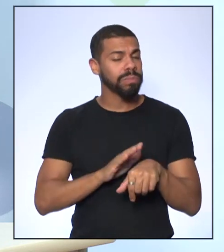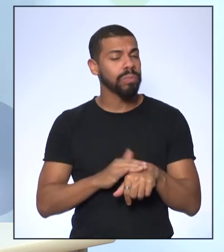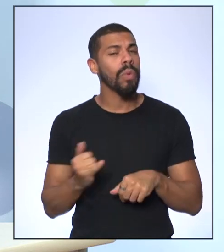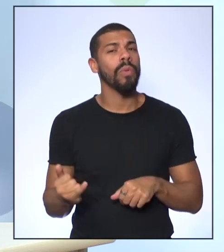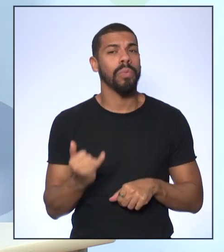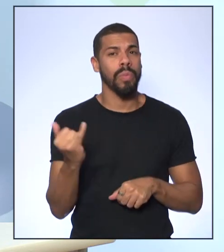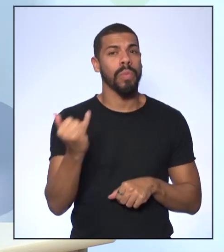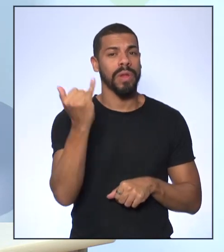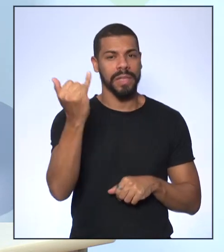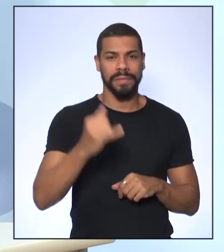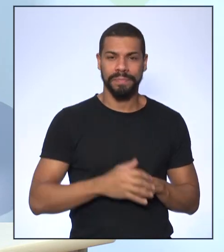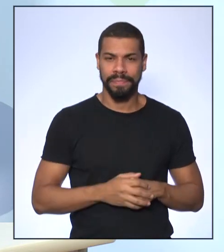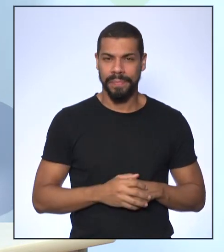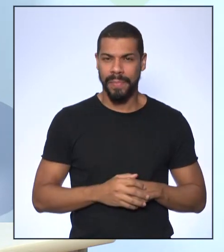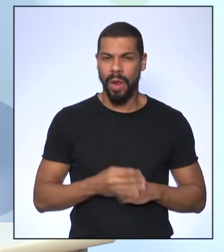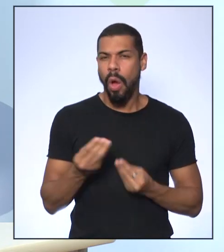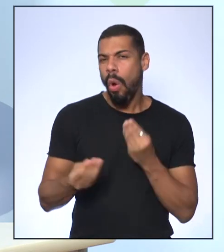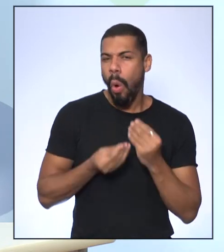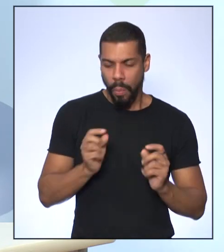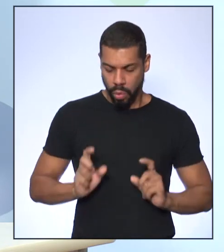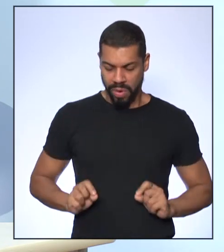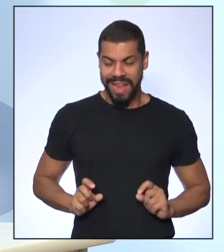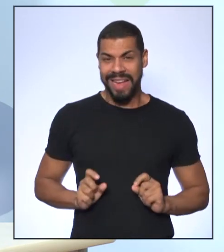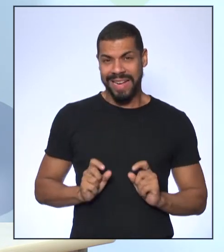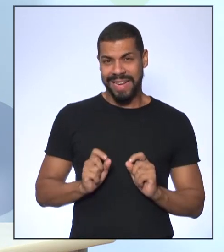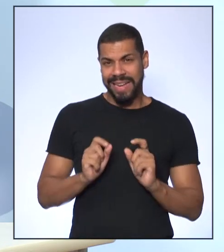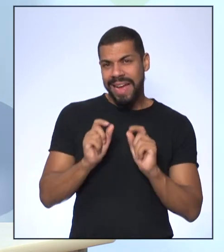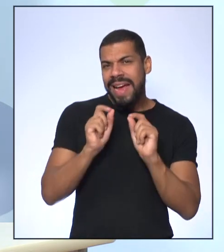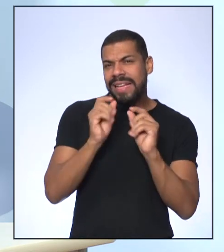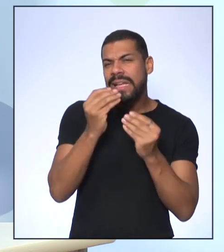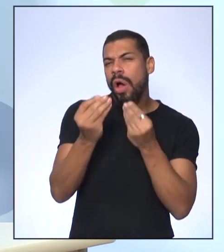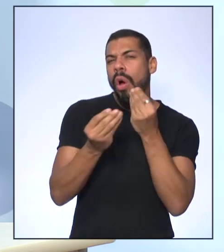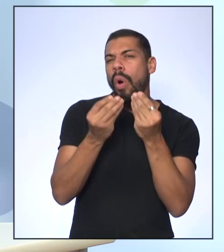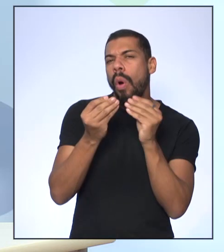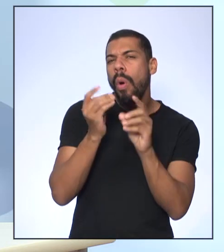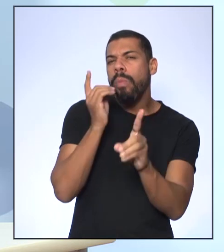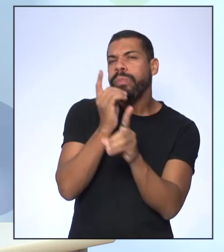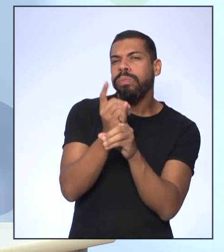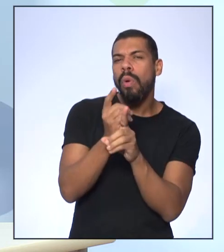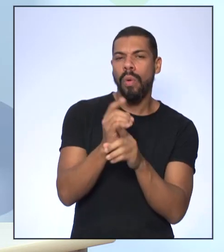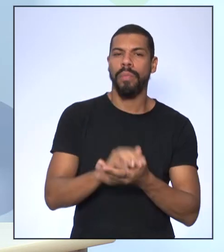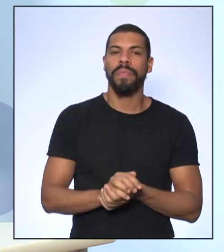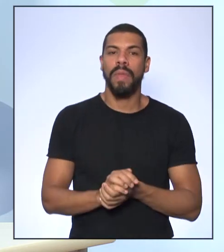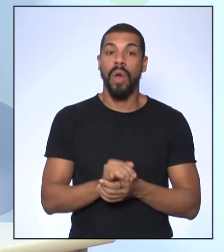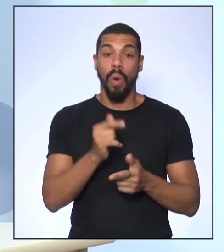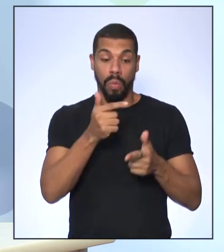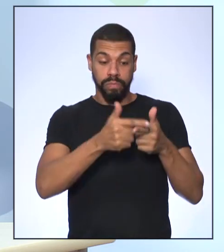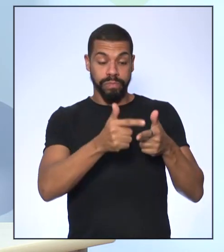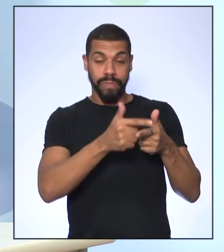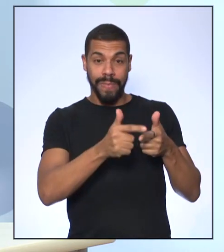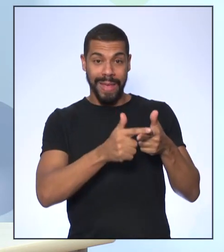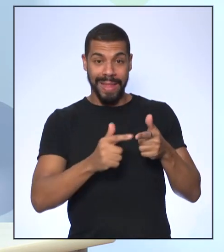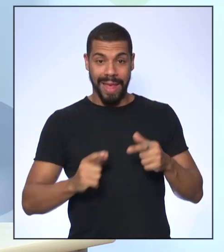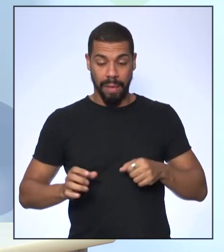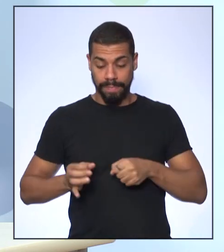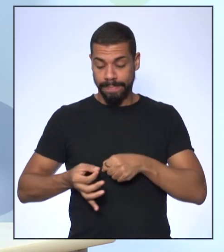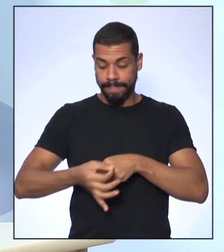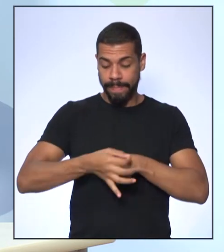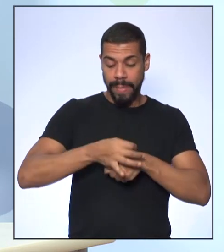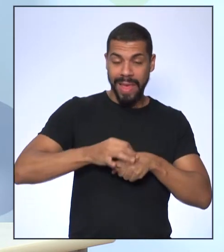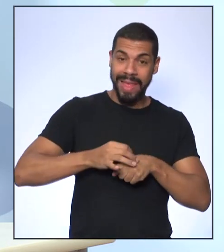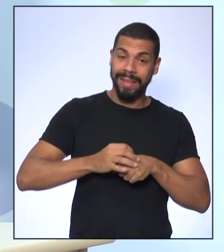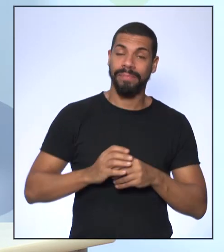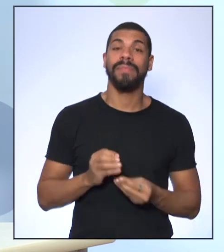organismo. O câncer, como ele afeta a célula, é a divisão celular. Dá um problema aí na divisão celular, e aí,